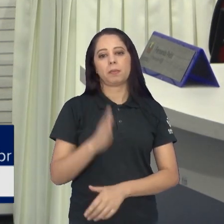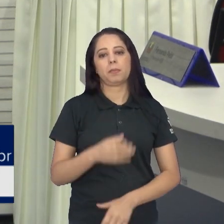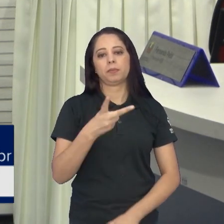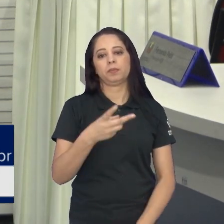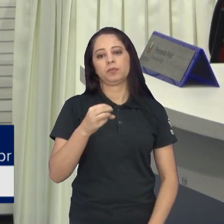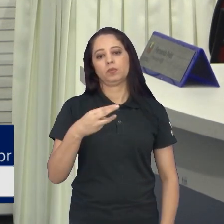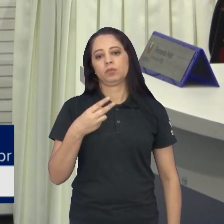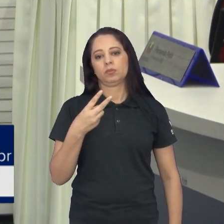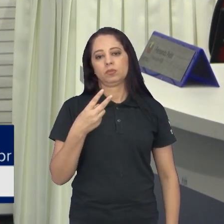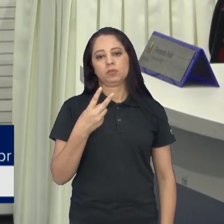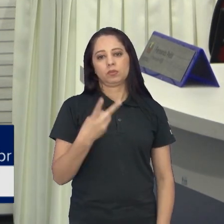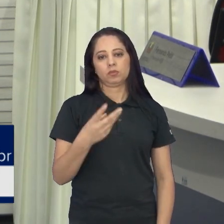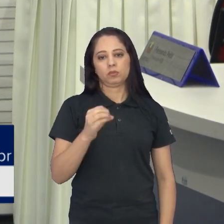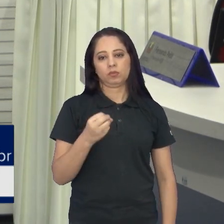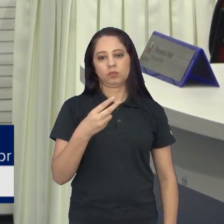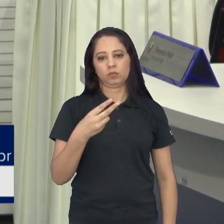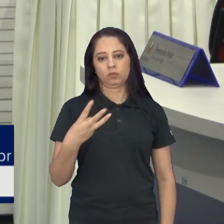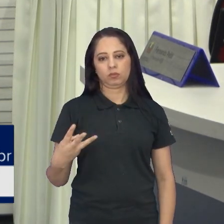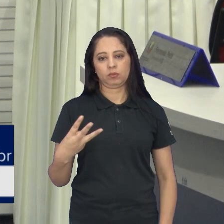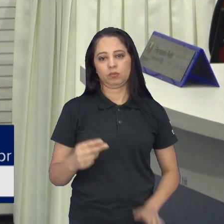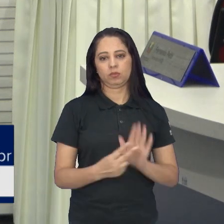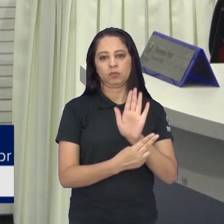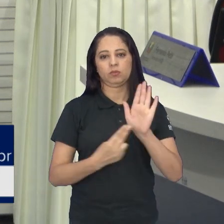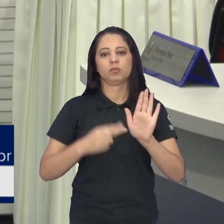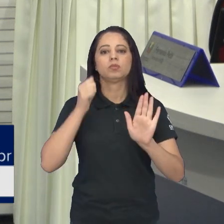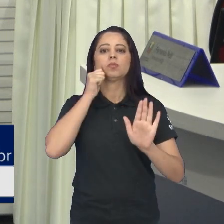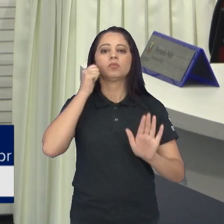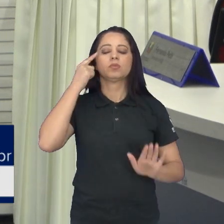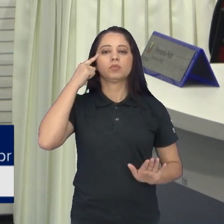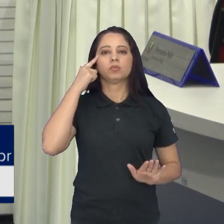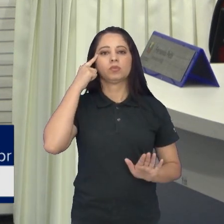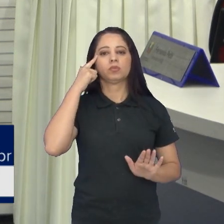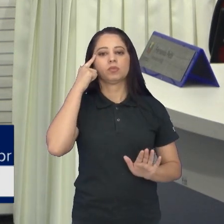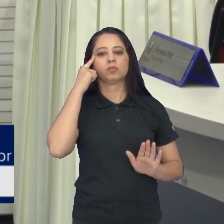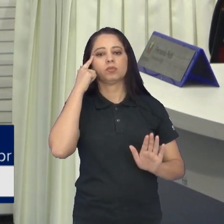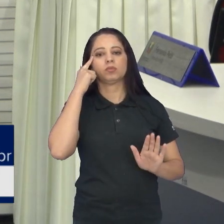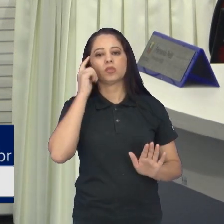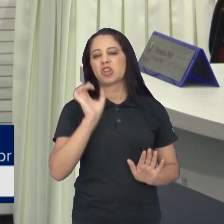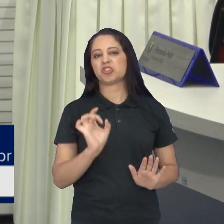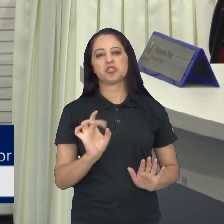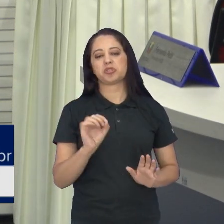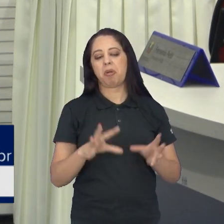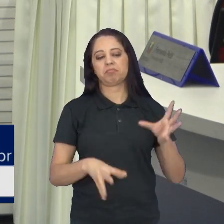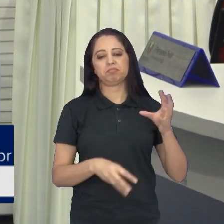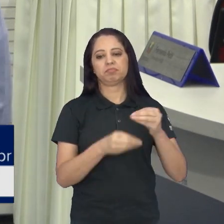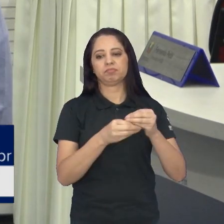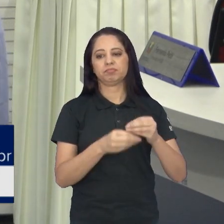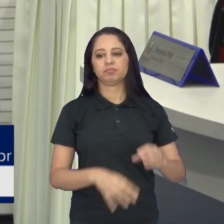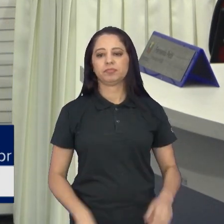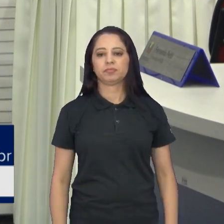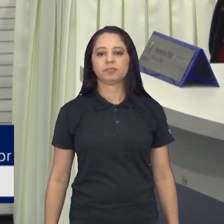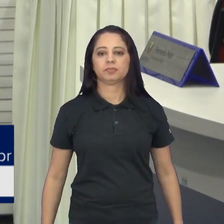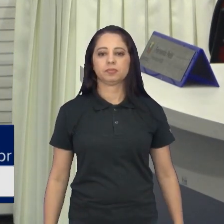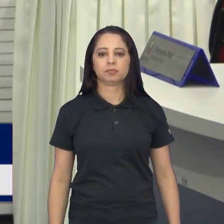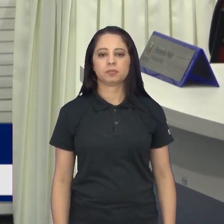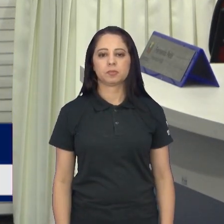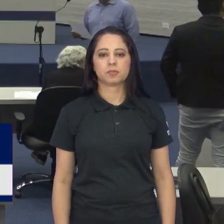da vereadora Amélia Naomi. Apenas esses processos de inclusão, senhor presidente.